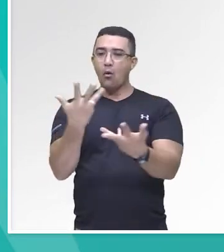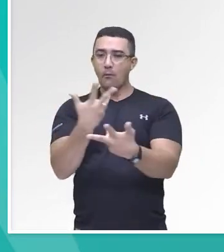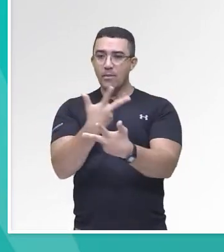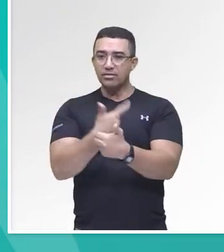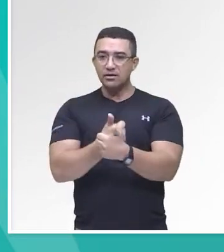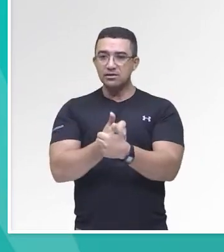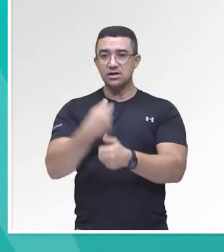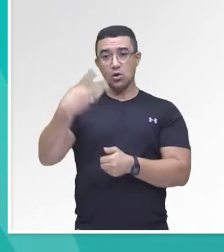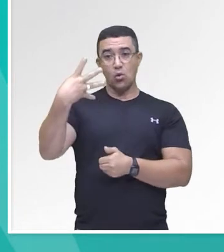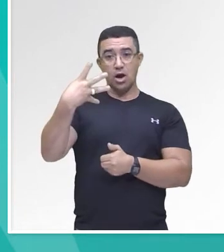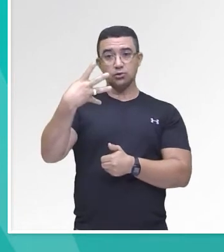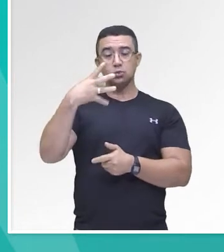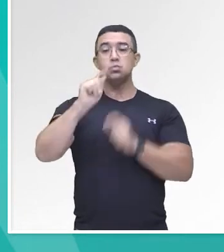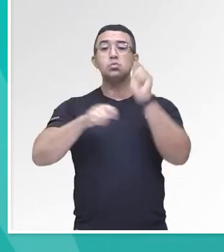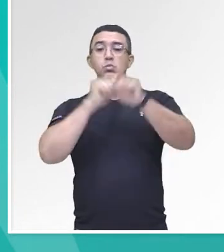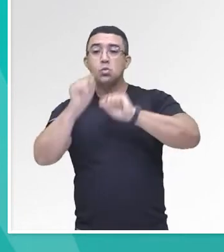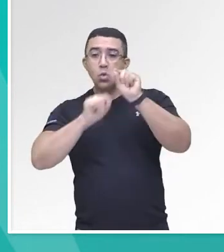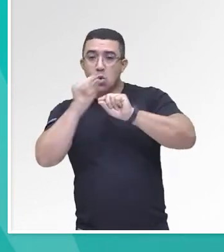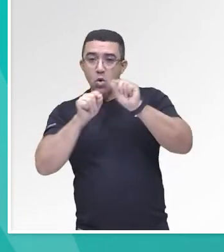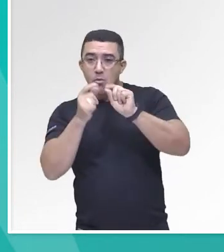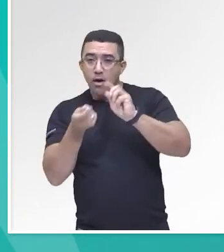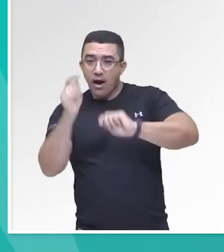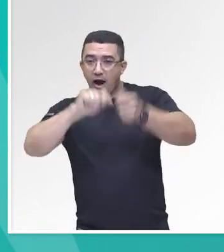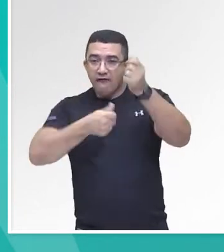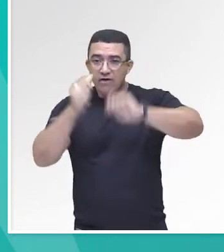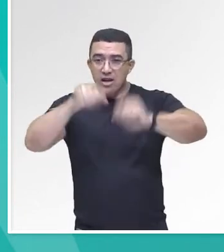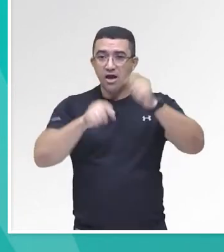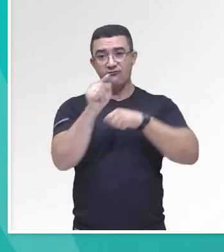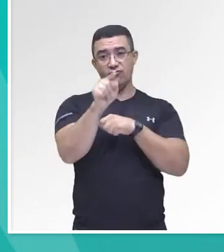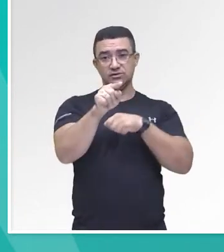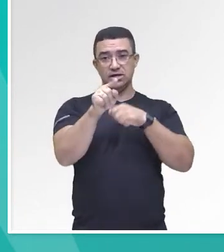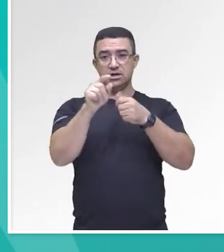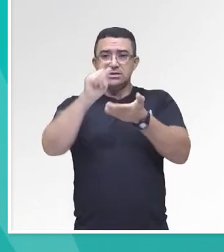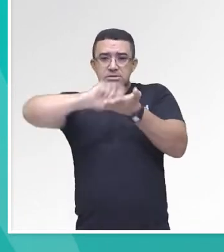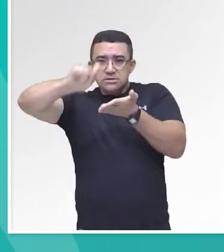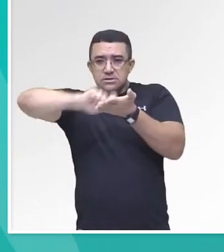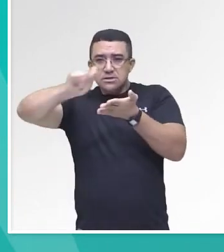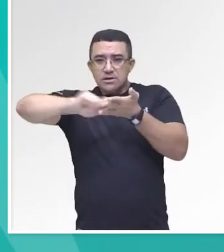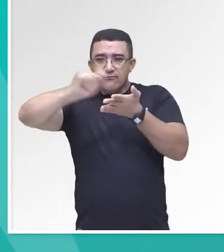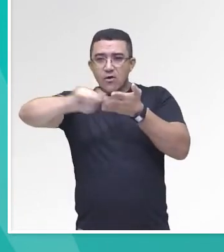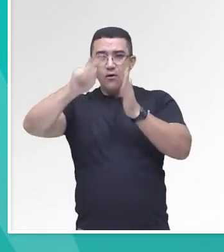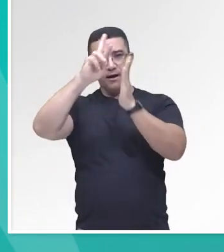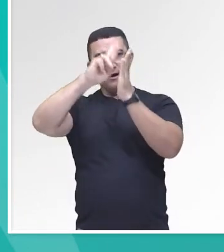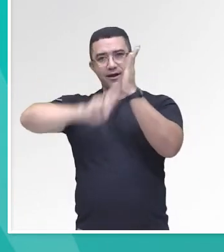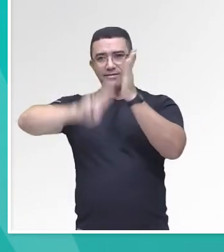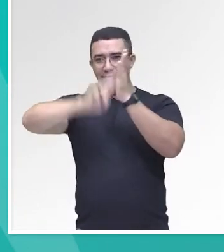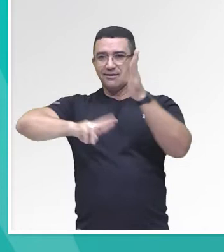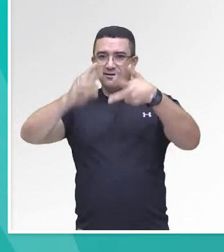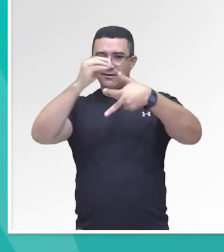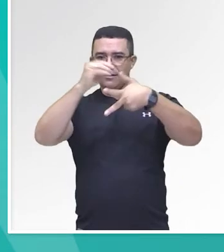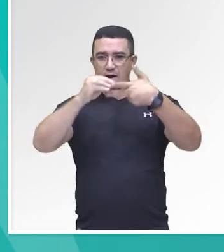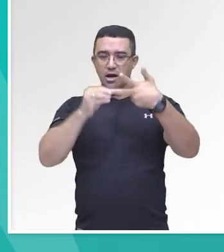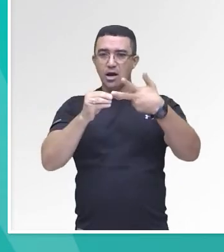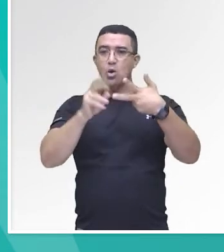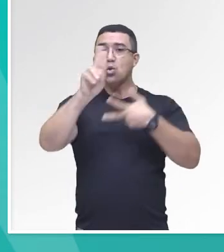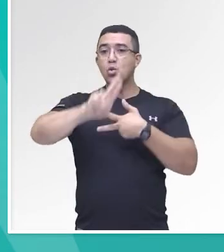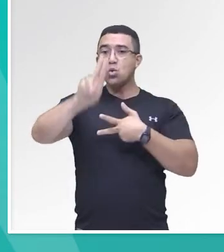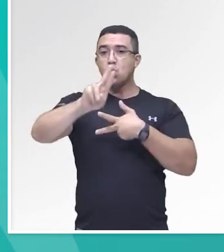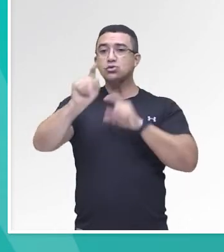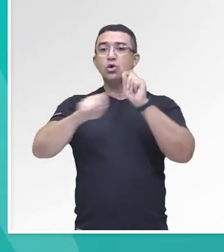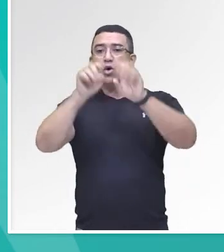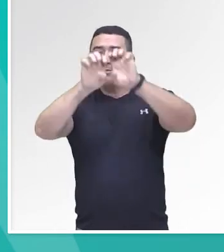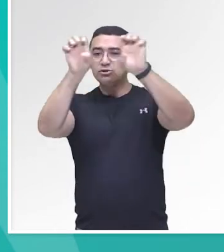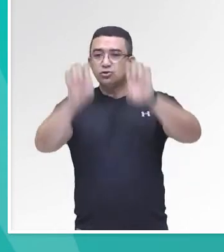que maneira você, que escreveu a redação, utiliza a questão da